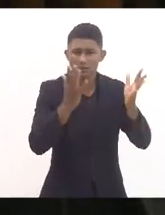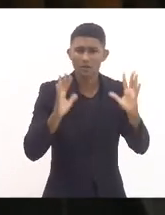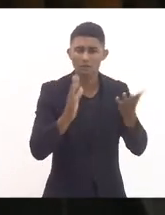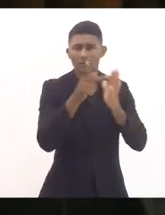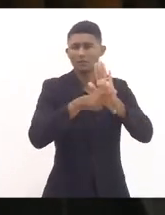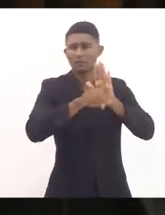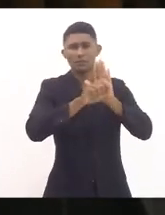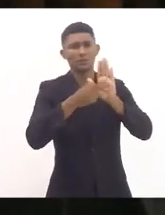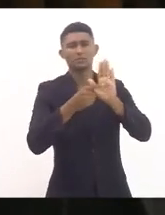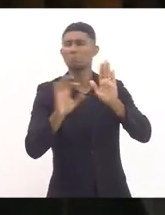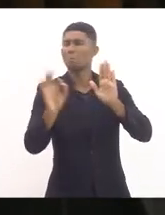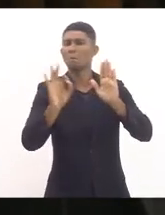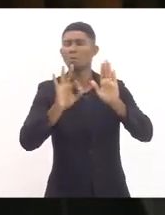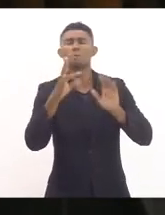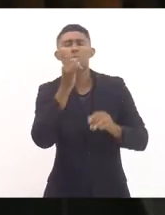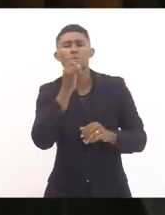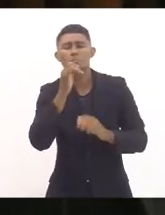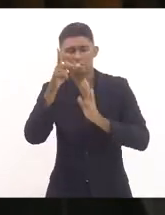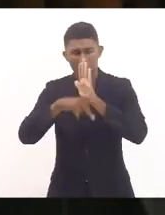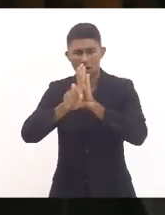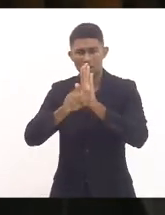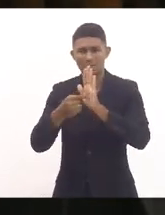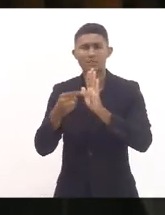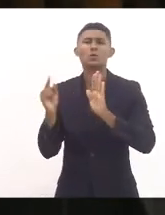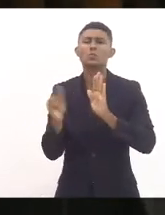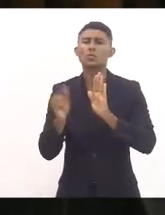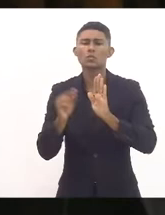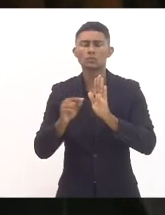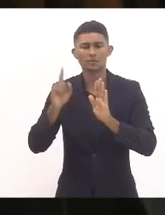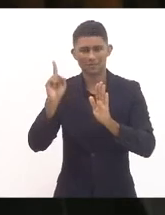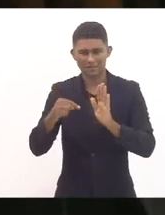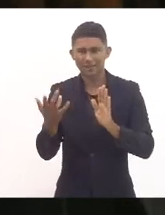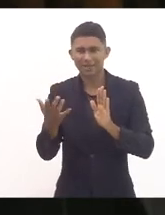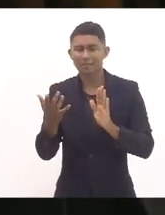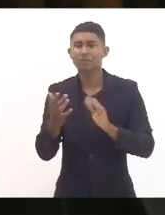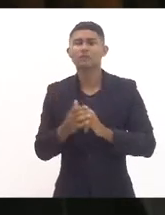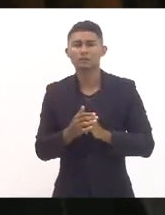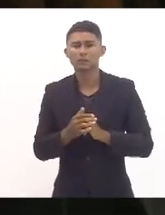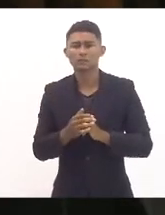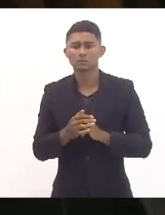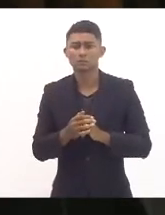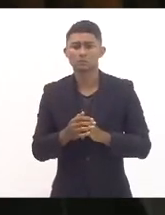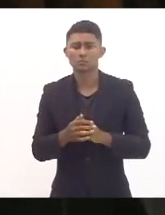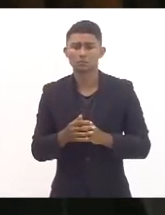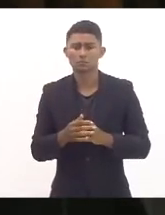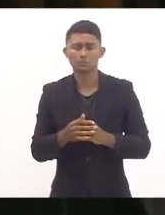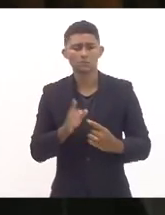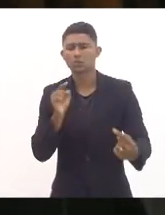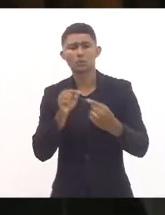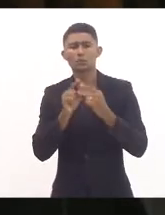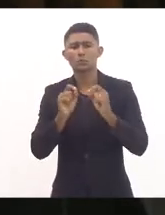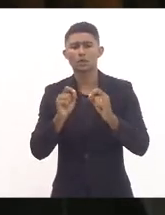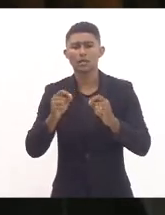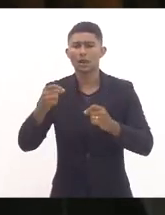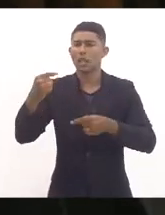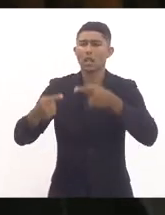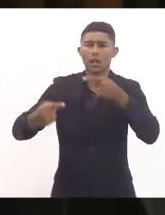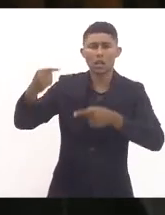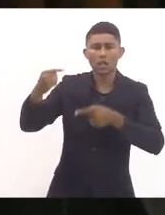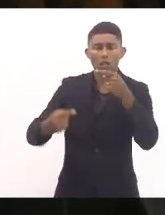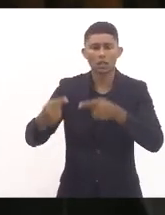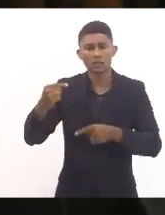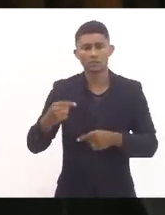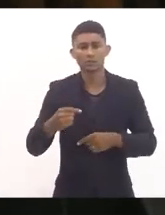veio se meter num projeto que tem alguma coisa de antagônico, quando tem algum viés que possa gerar uma discussão, ele vem